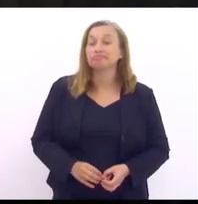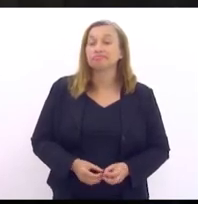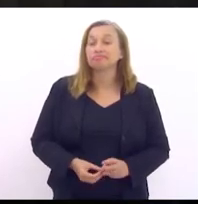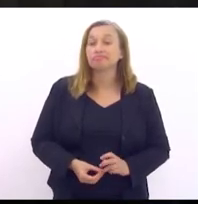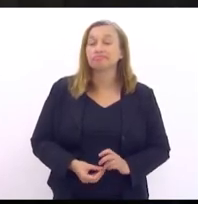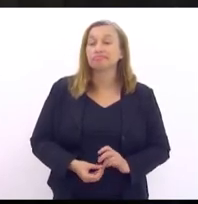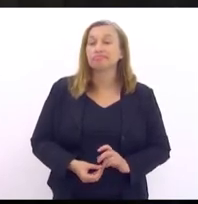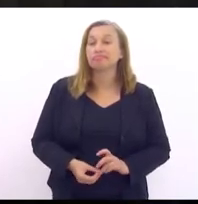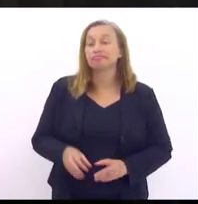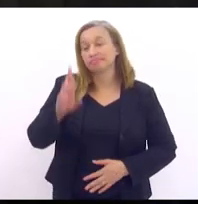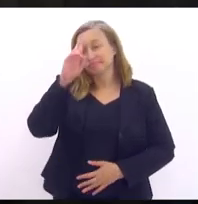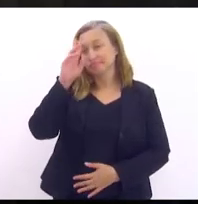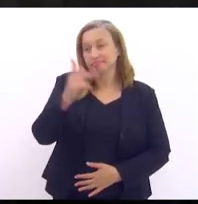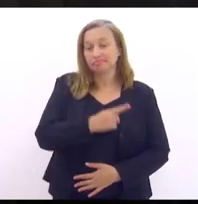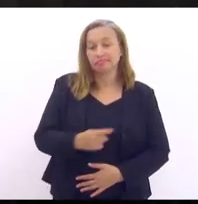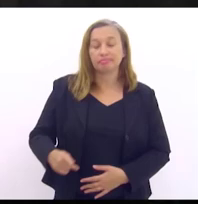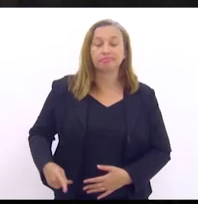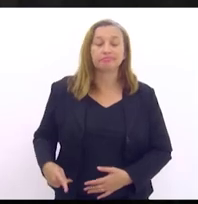Senhor presidente,